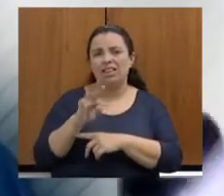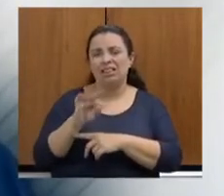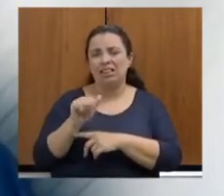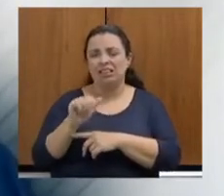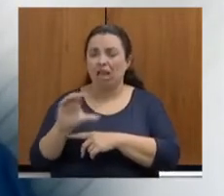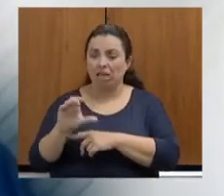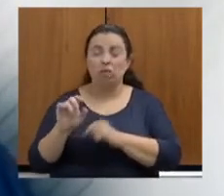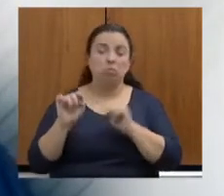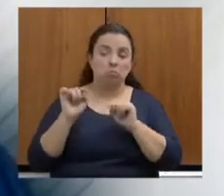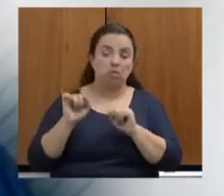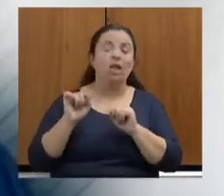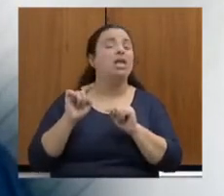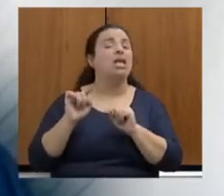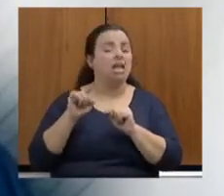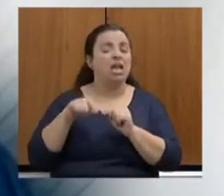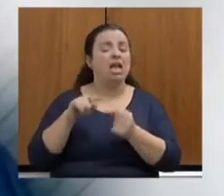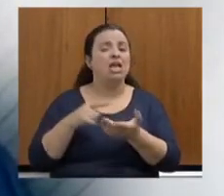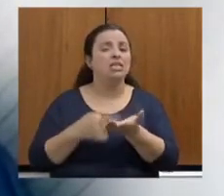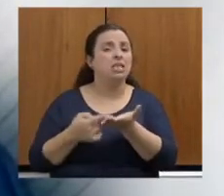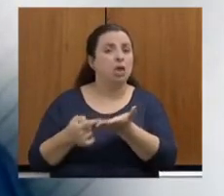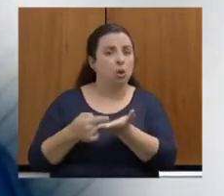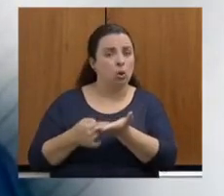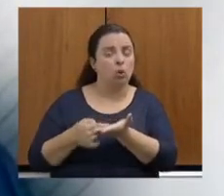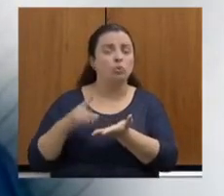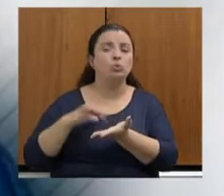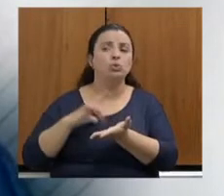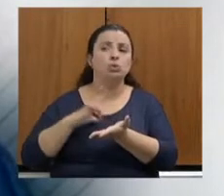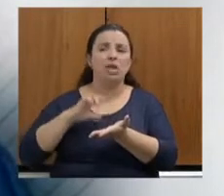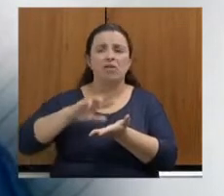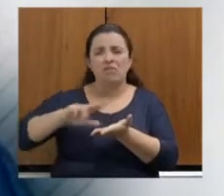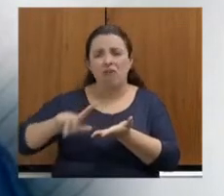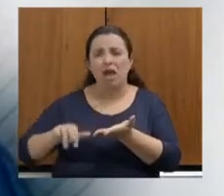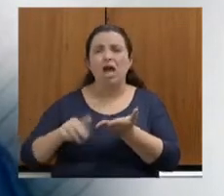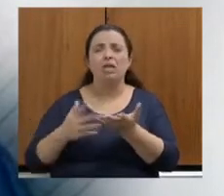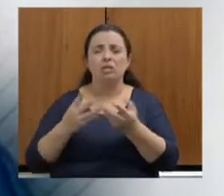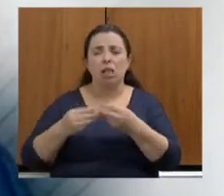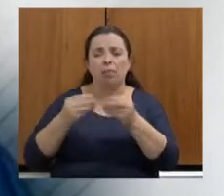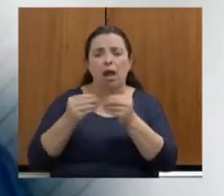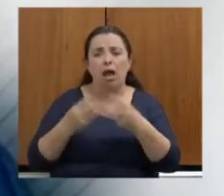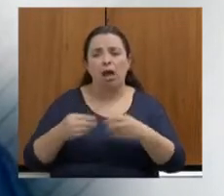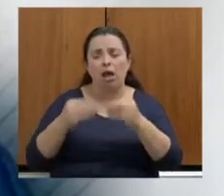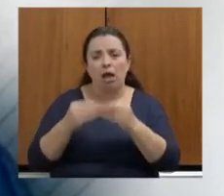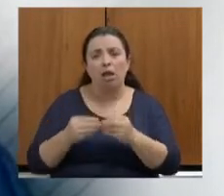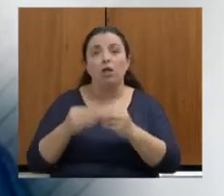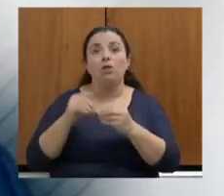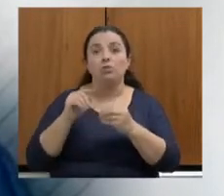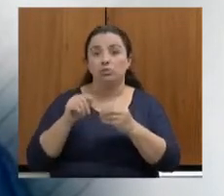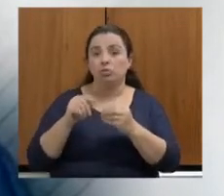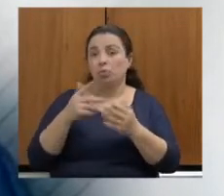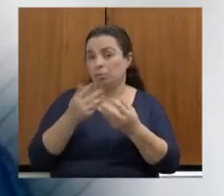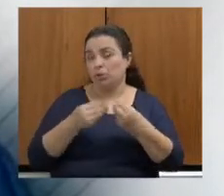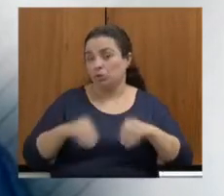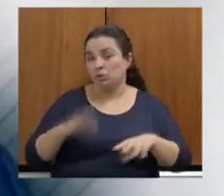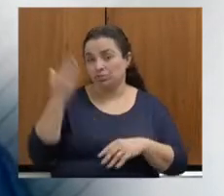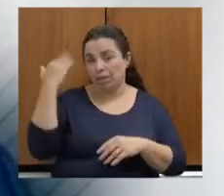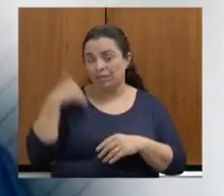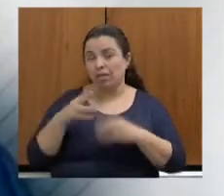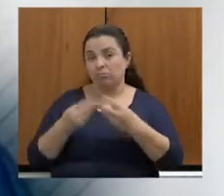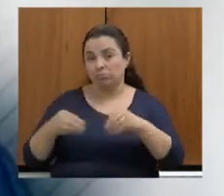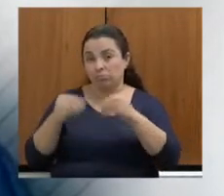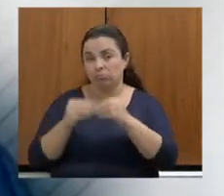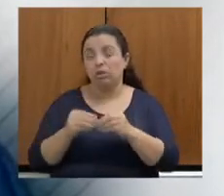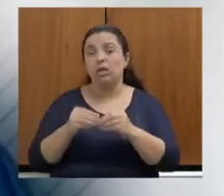prévia uma série de de reparação da tragédia que deveriam ser feitas